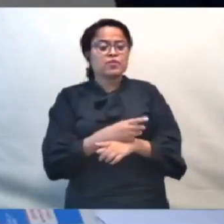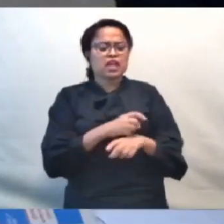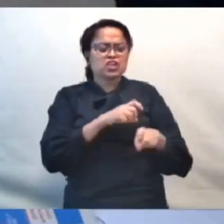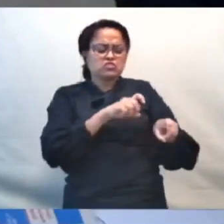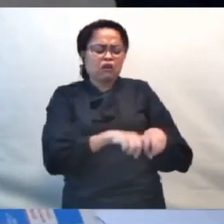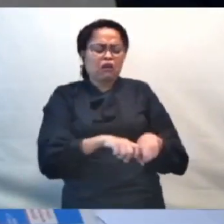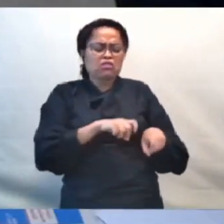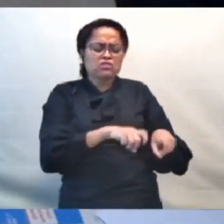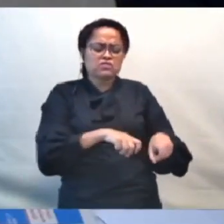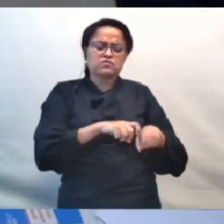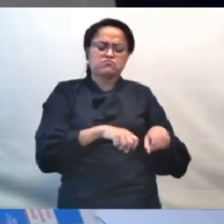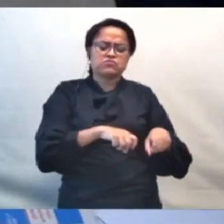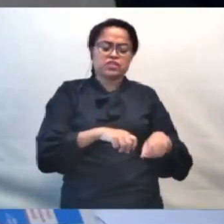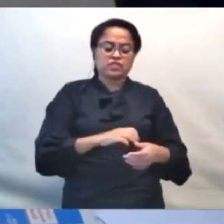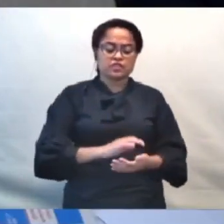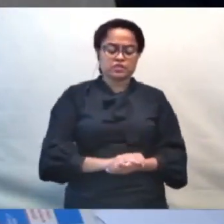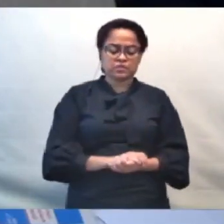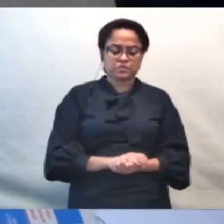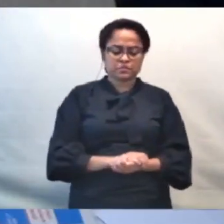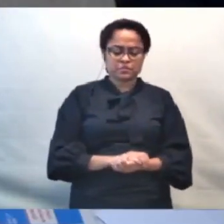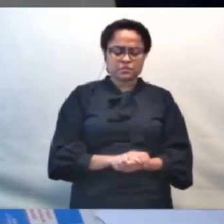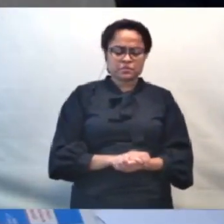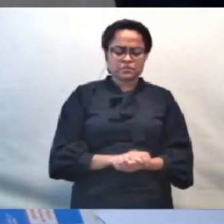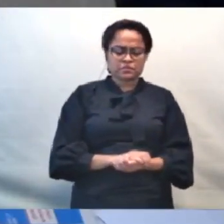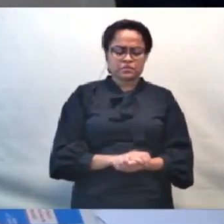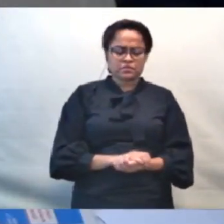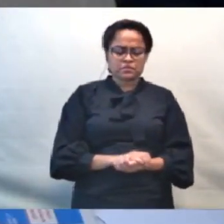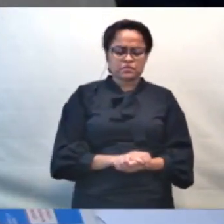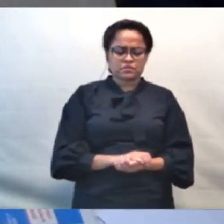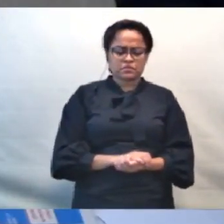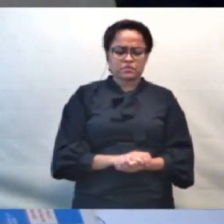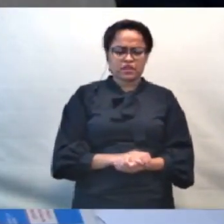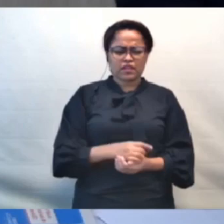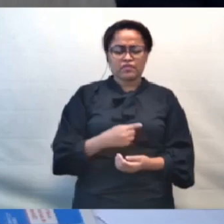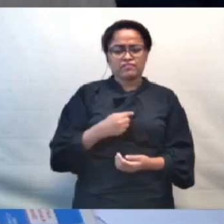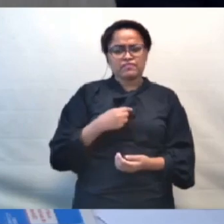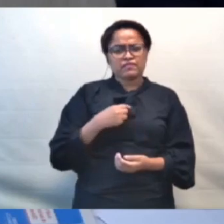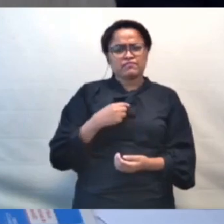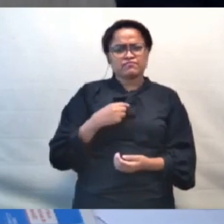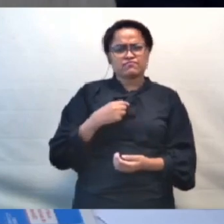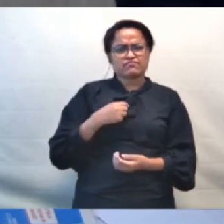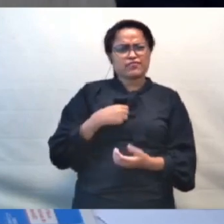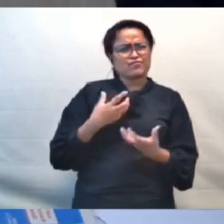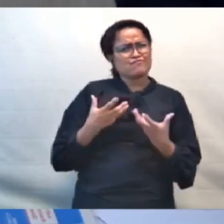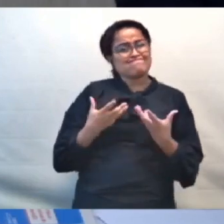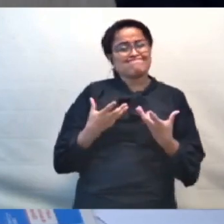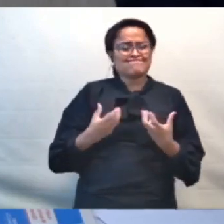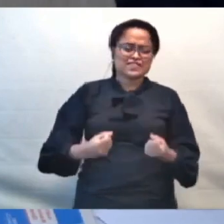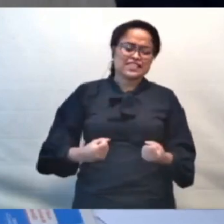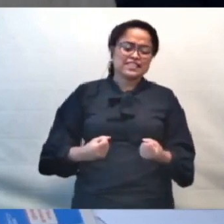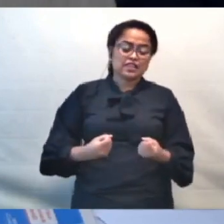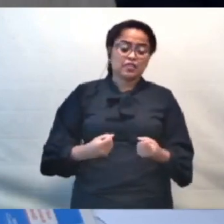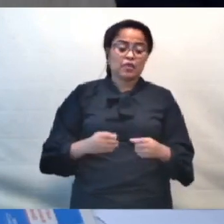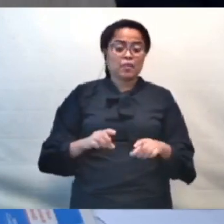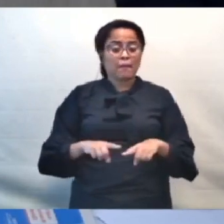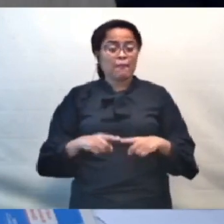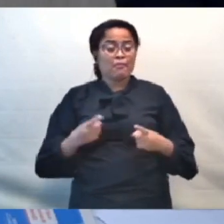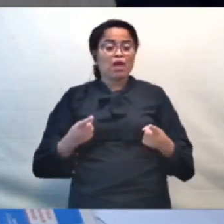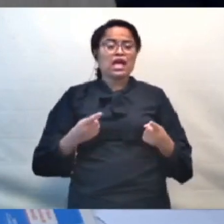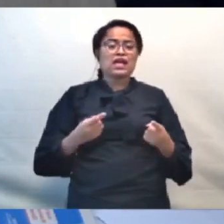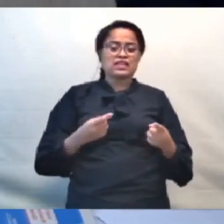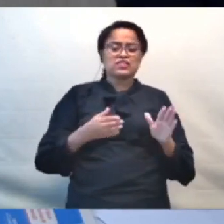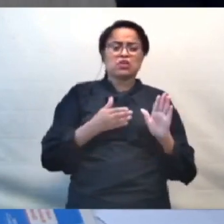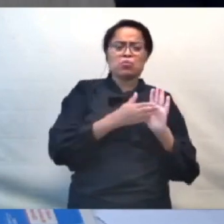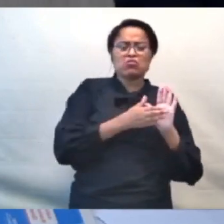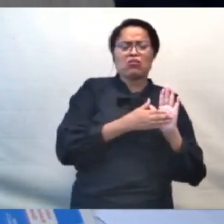Assim, né? Não tá, assim, não me senti convencida, não. Mas, assim, é o protocolo que tem que ser seguido, né? Por que que não está sendo utilizado